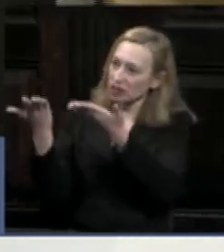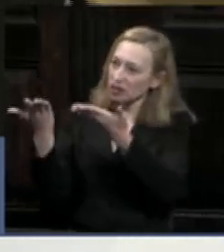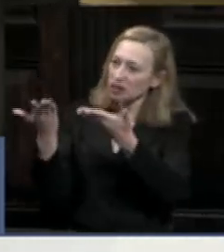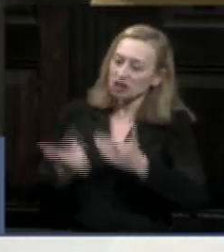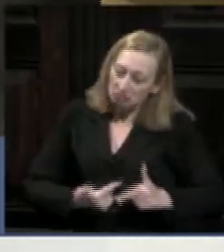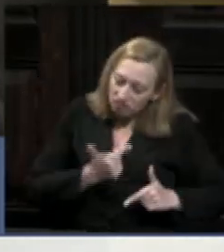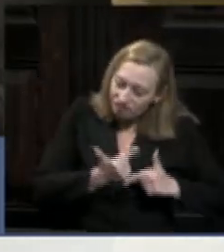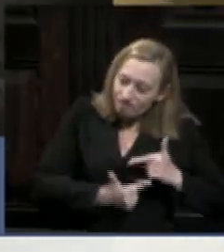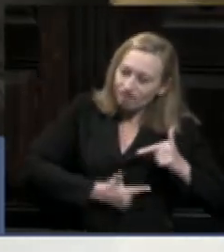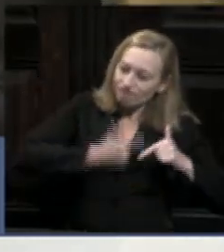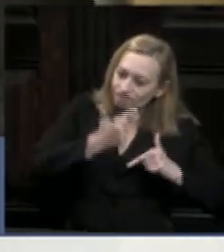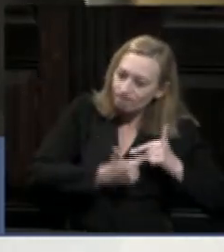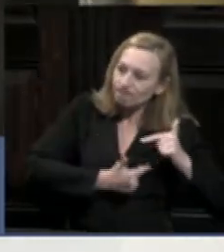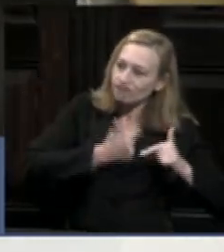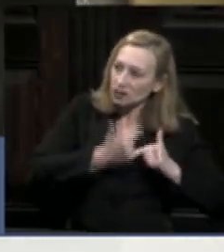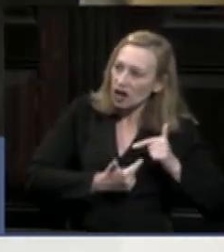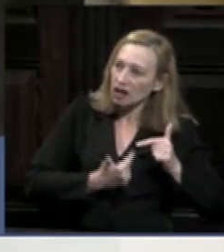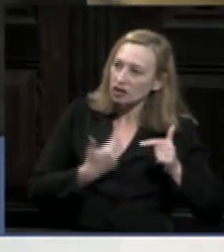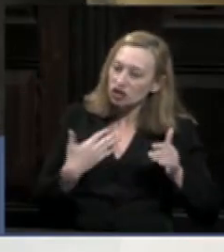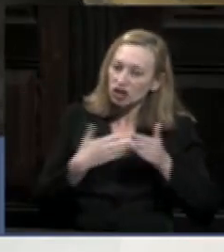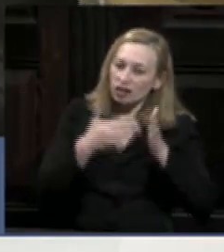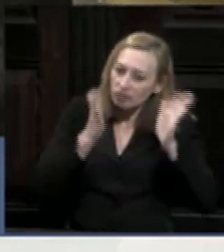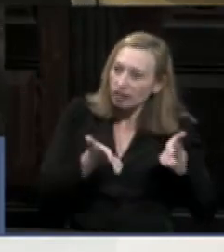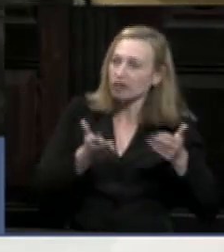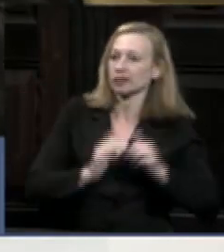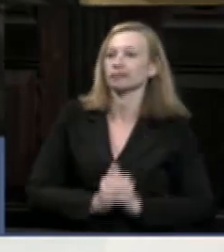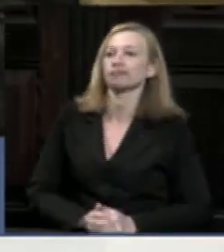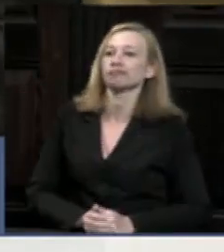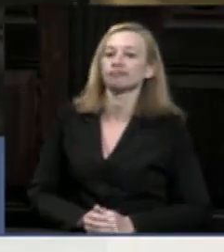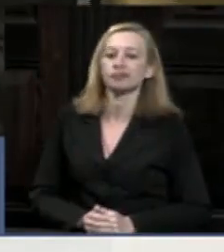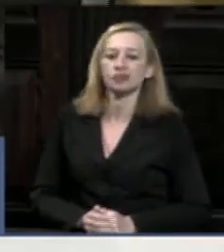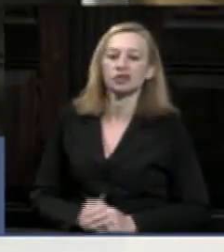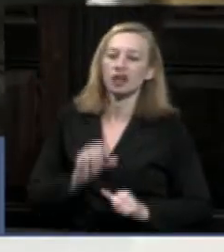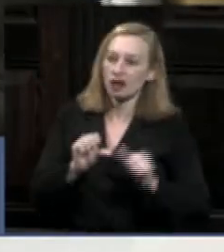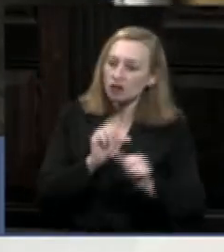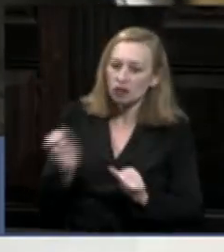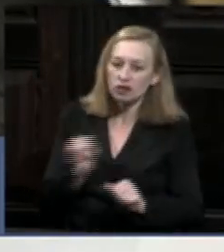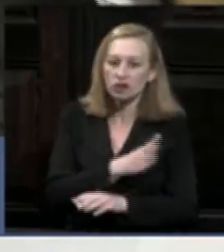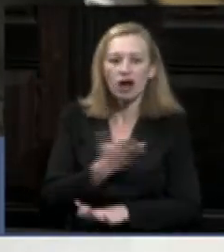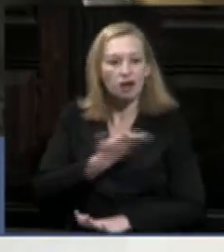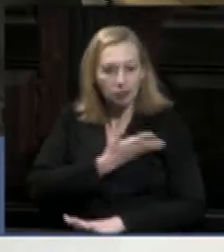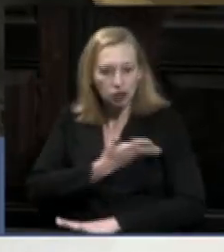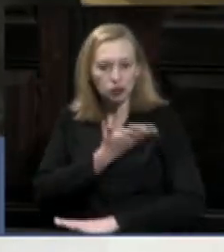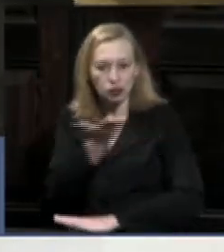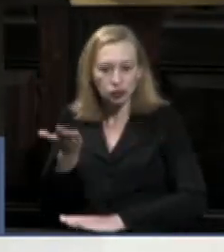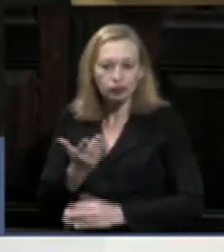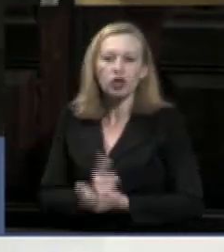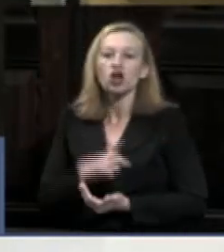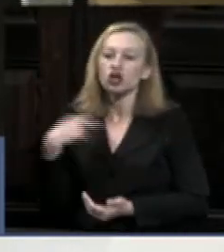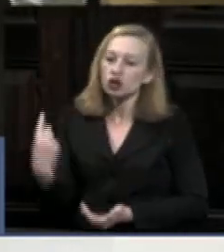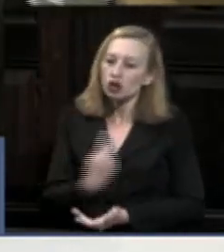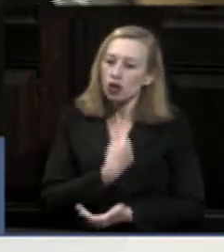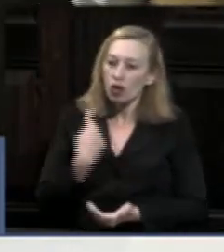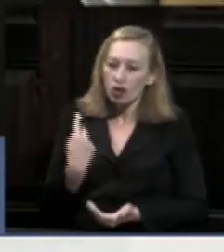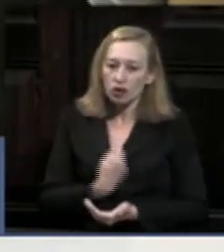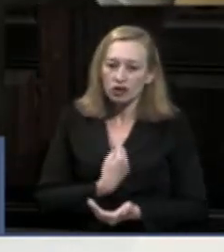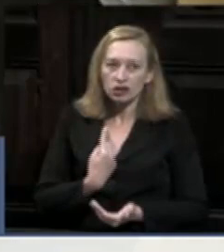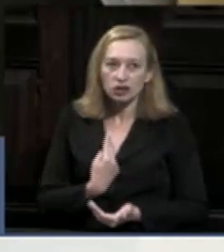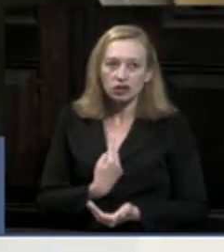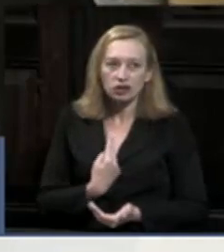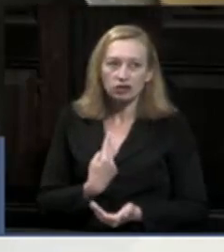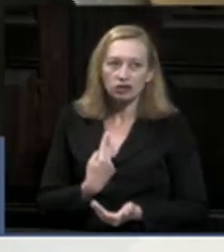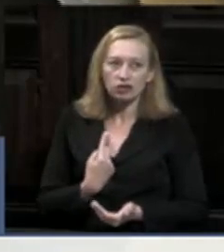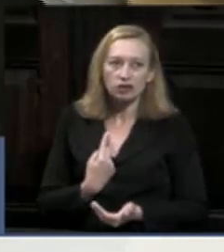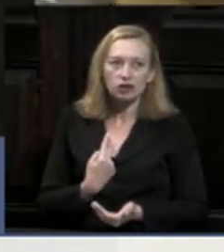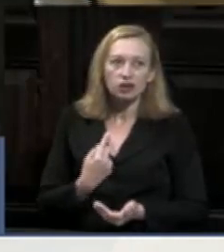impulsionado essa renovação amigos e amigas nós participamos da primeira lei de